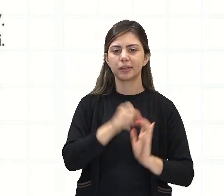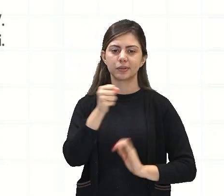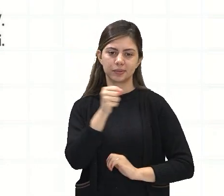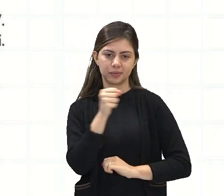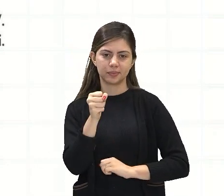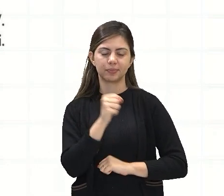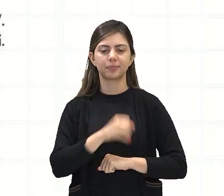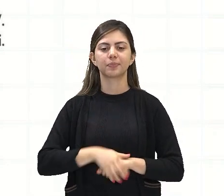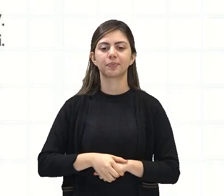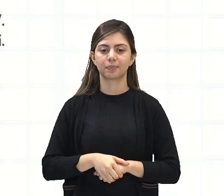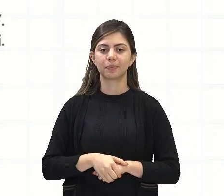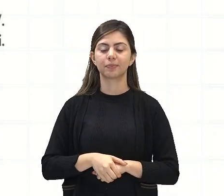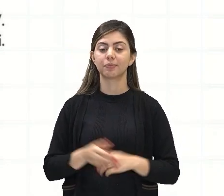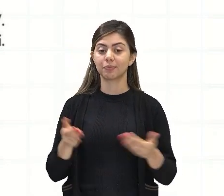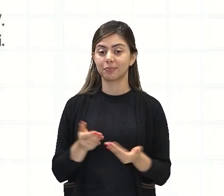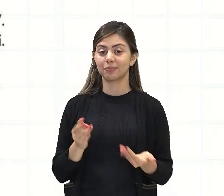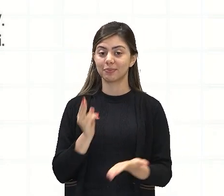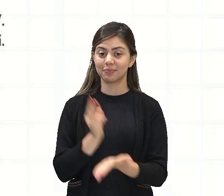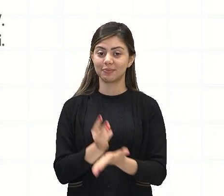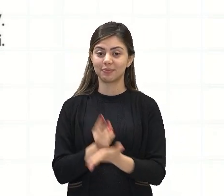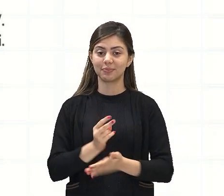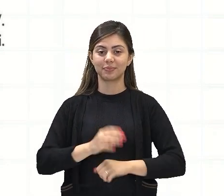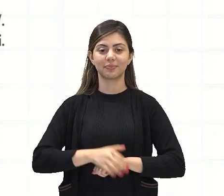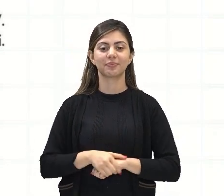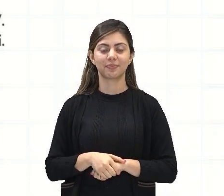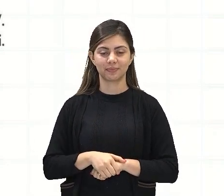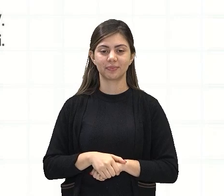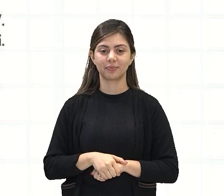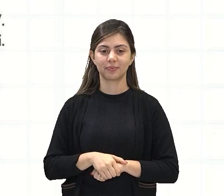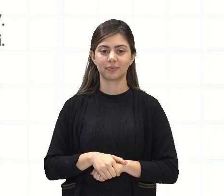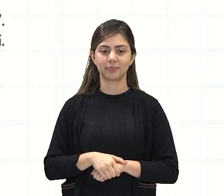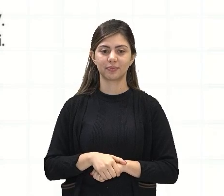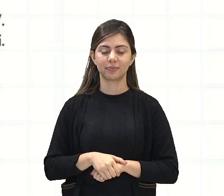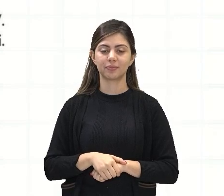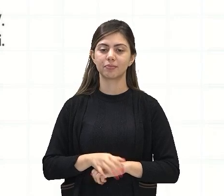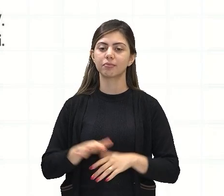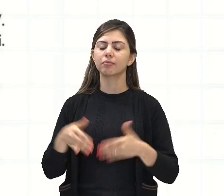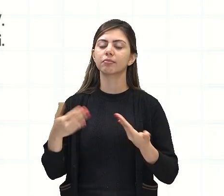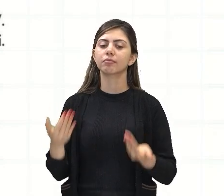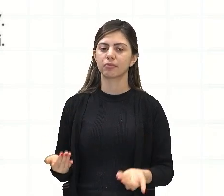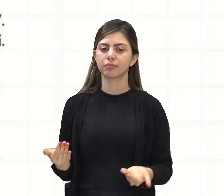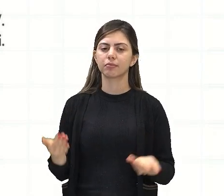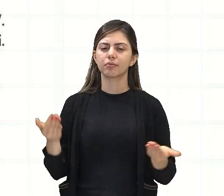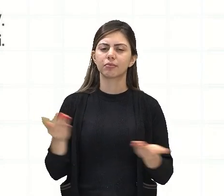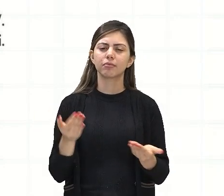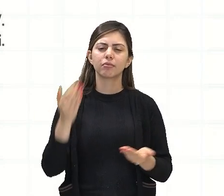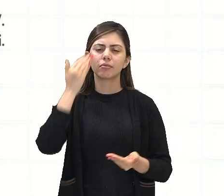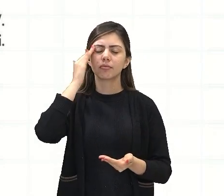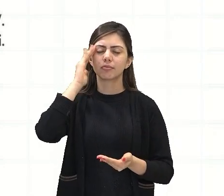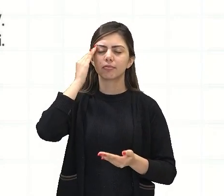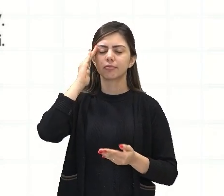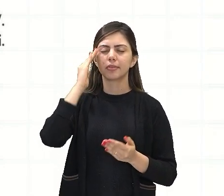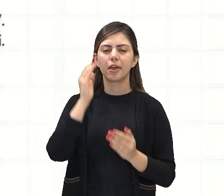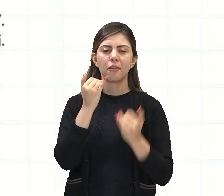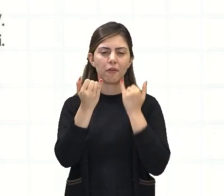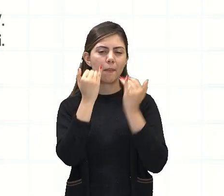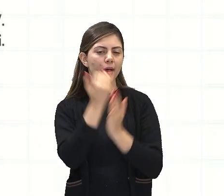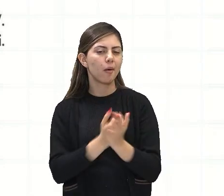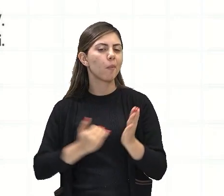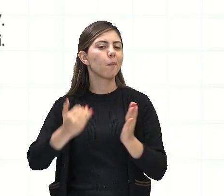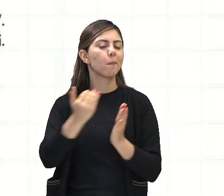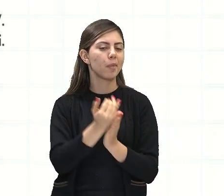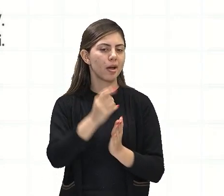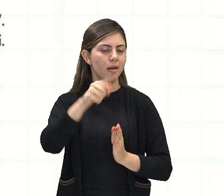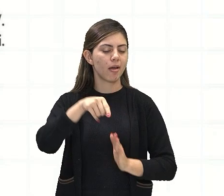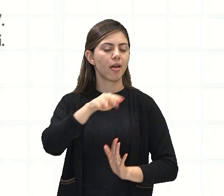jornalístico. Seguindo, meus amores, nós vamos, então, compreender um pouco mais. Esse tipo de texto,